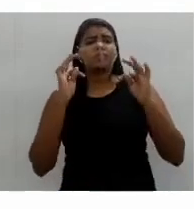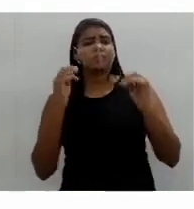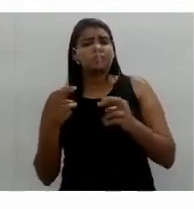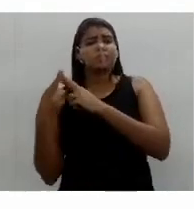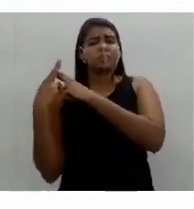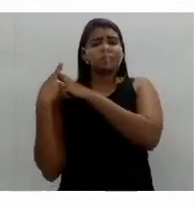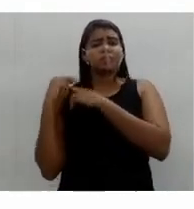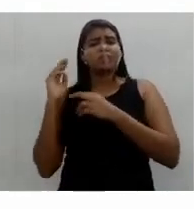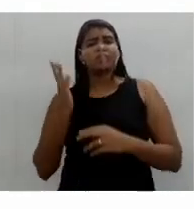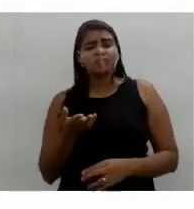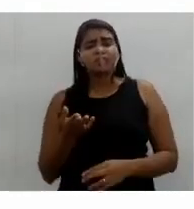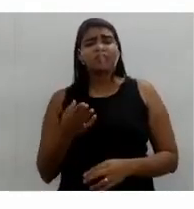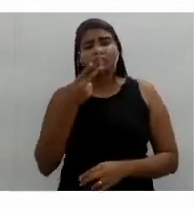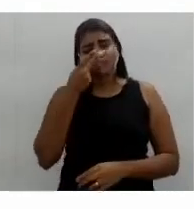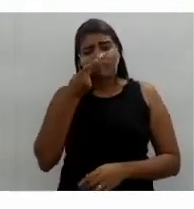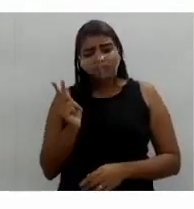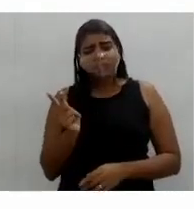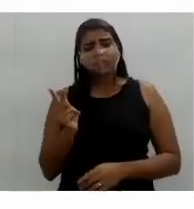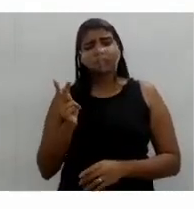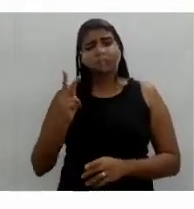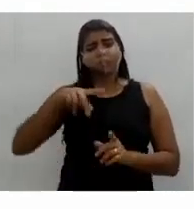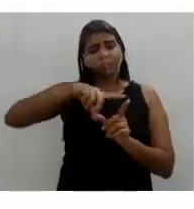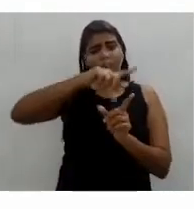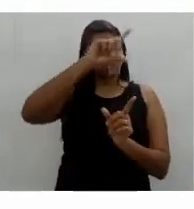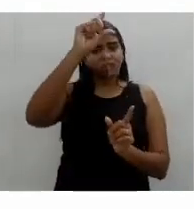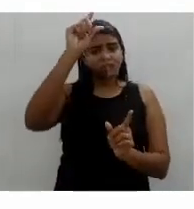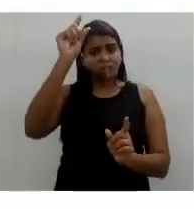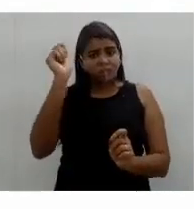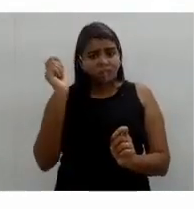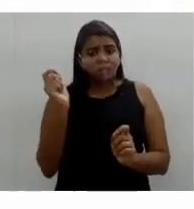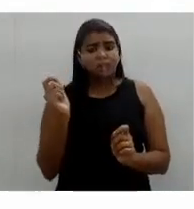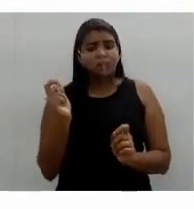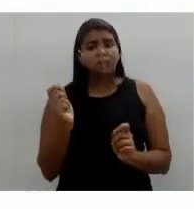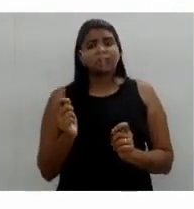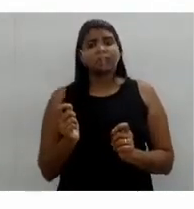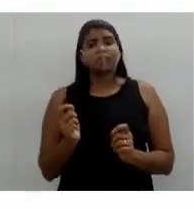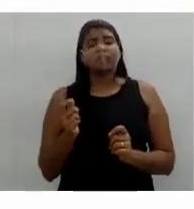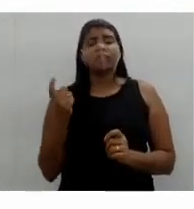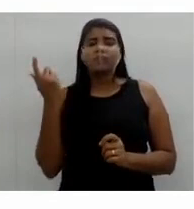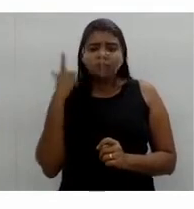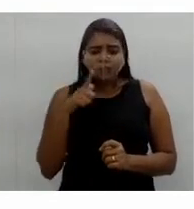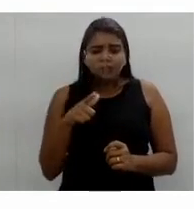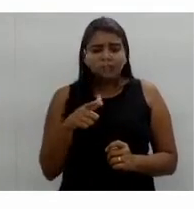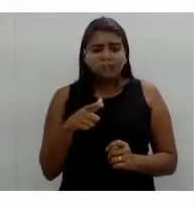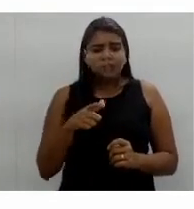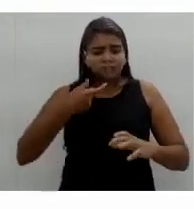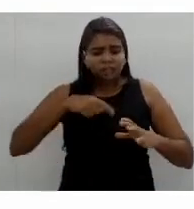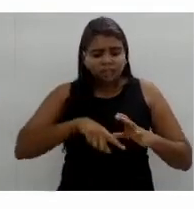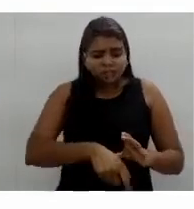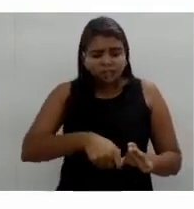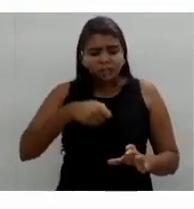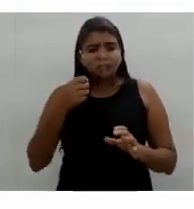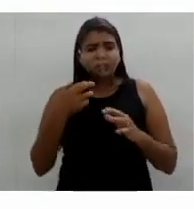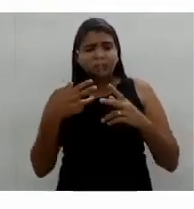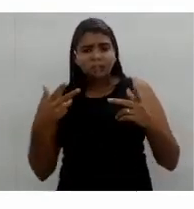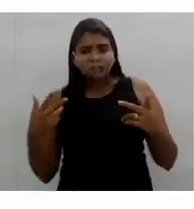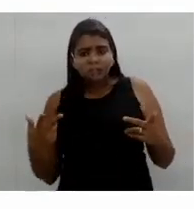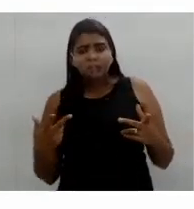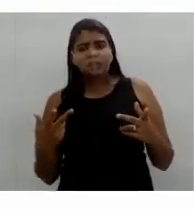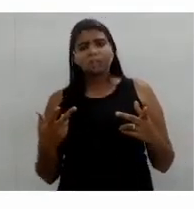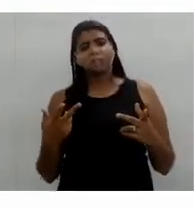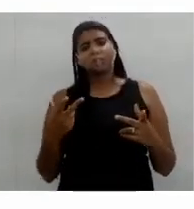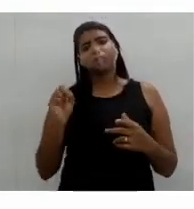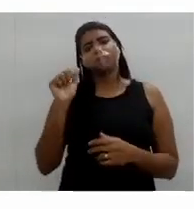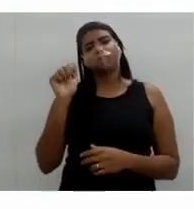que o ser humano foi à Lua, ele conseguiu coletar muito material, trazer muitos registros, né, do nosso